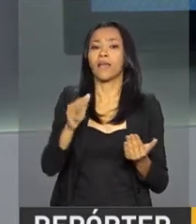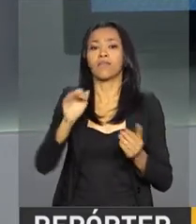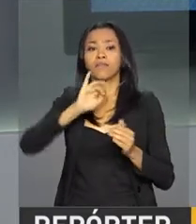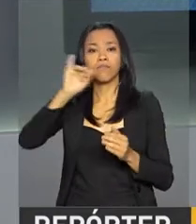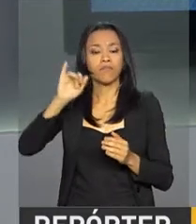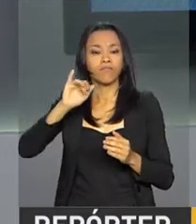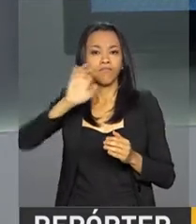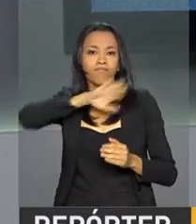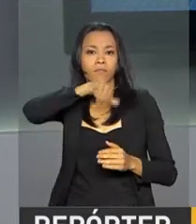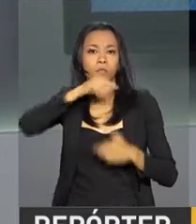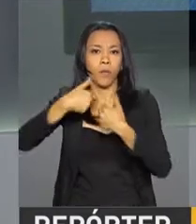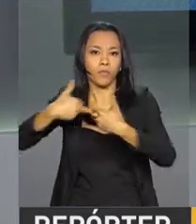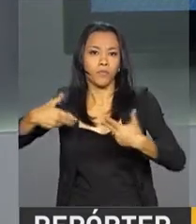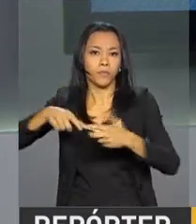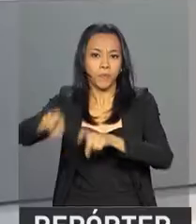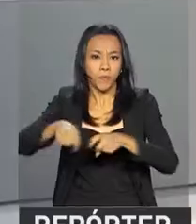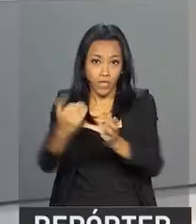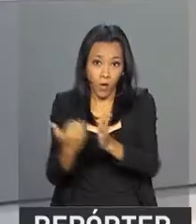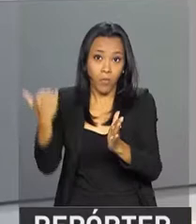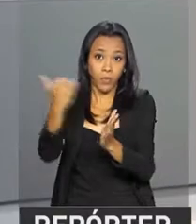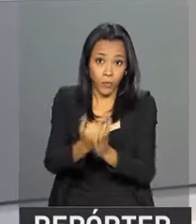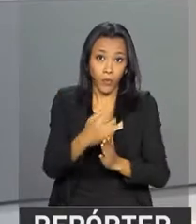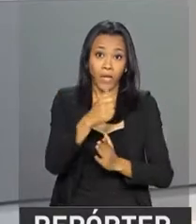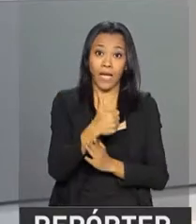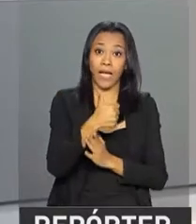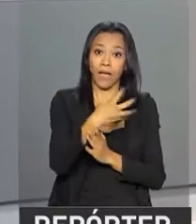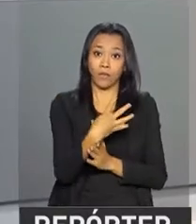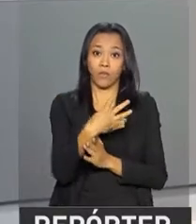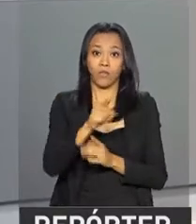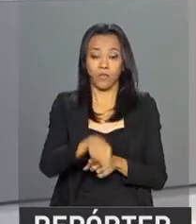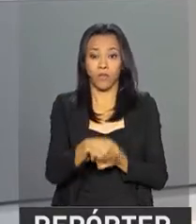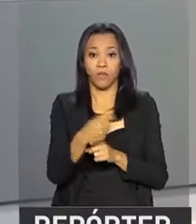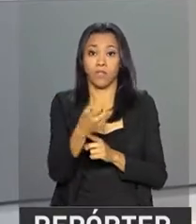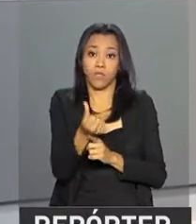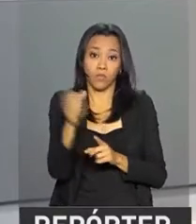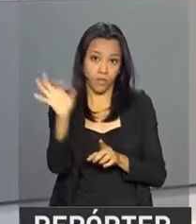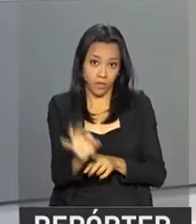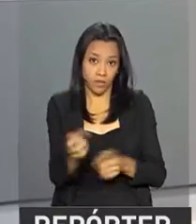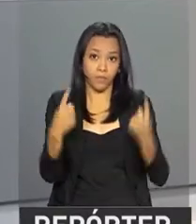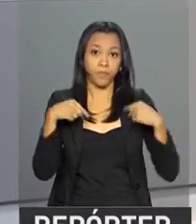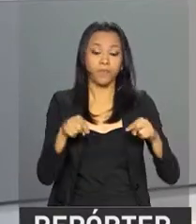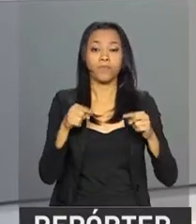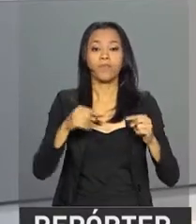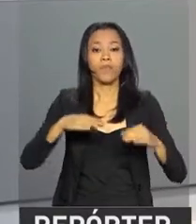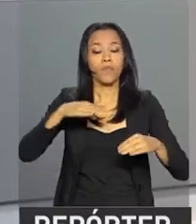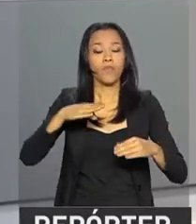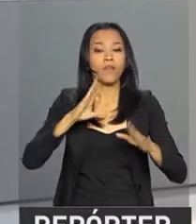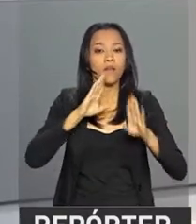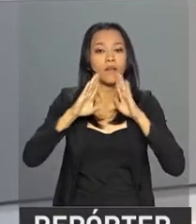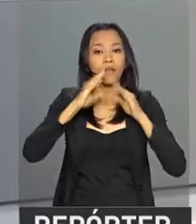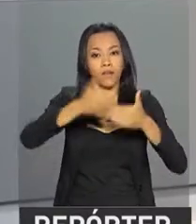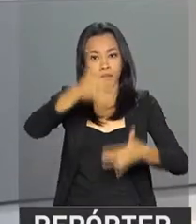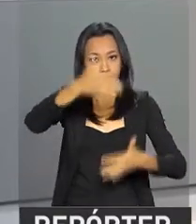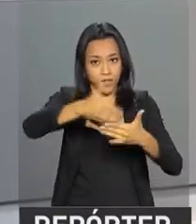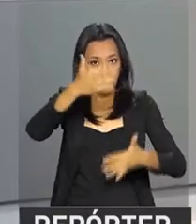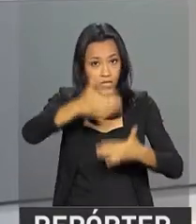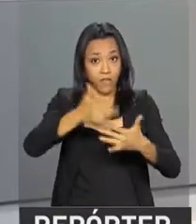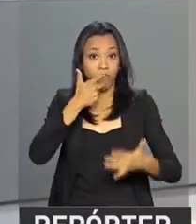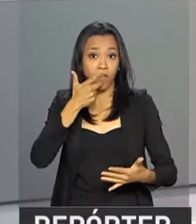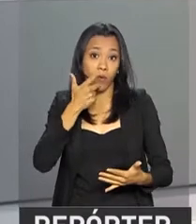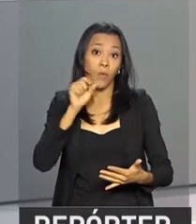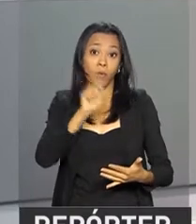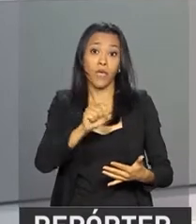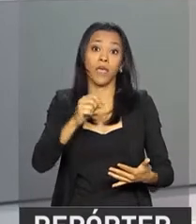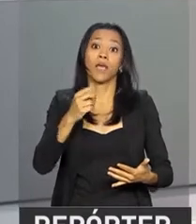cresceu 14 6 por cento nas redes sociais o ministro da fazenda henrique meirelles destacou que é importante observar